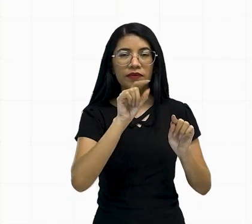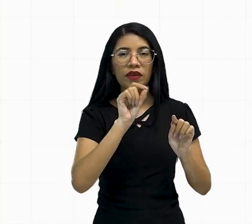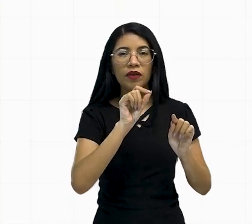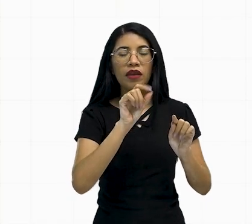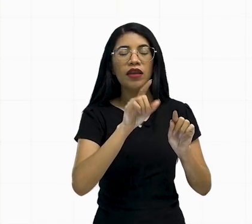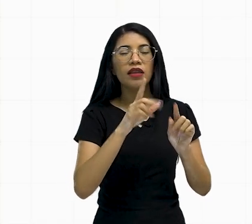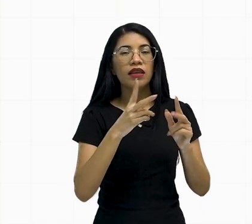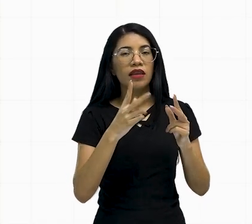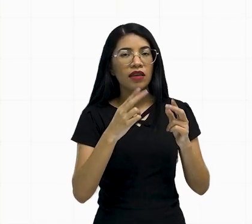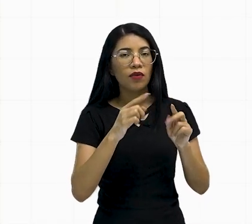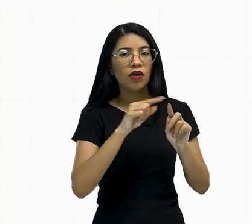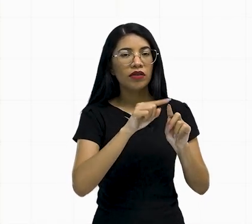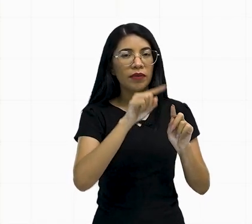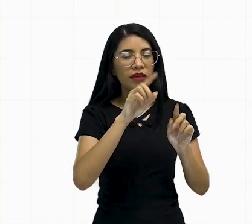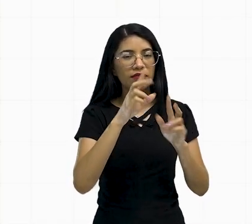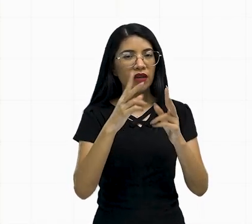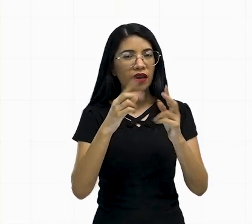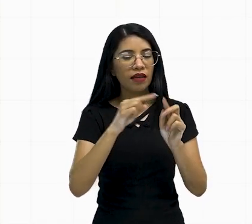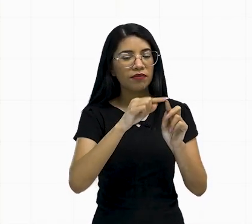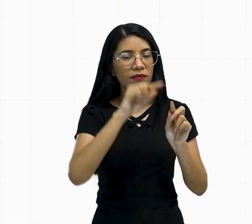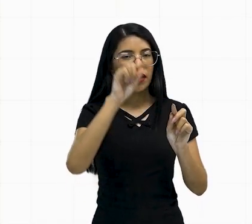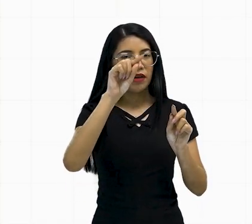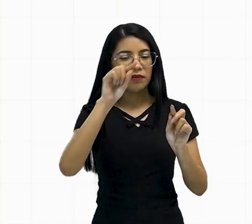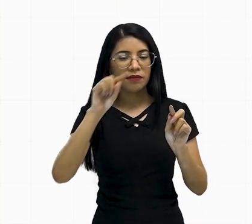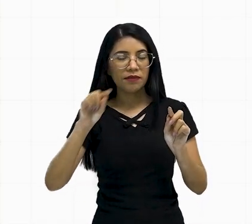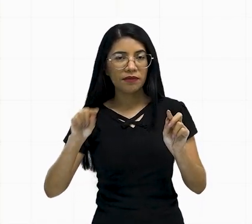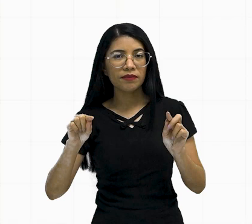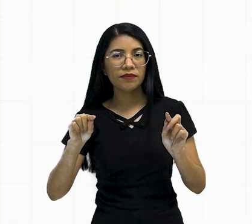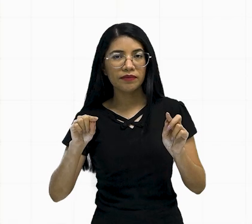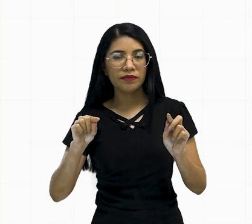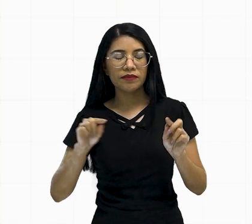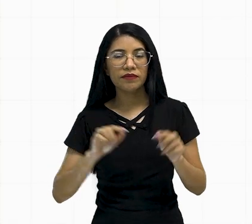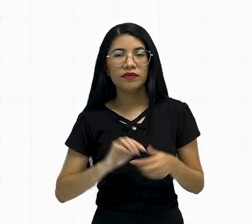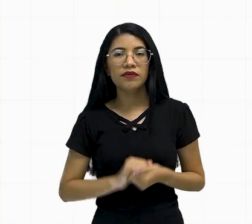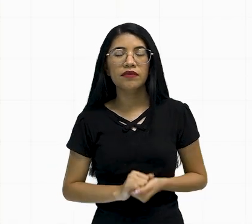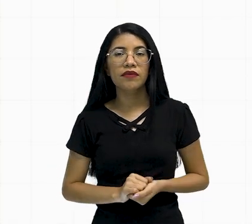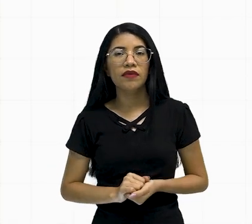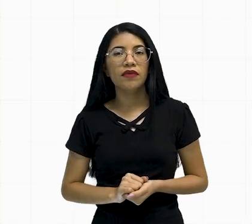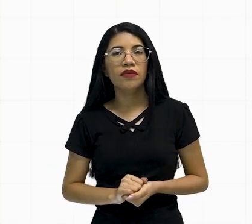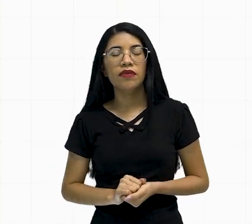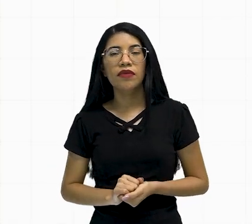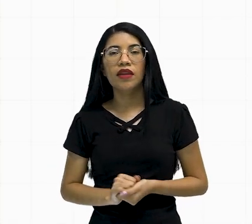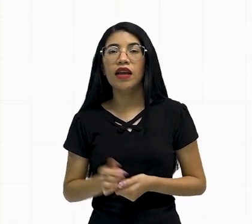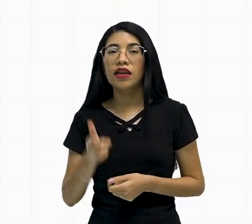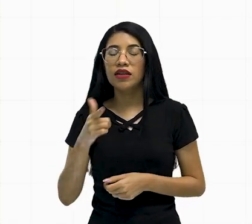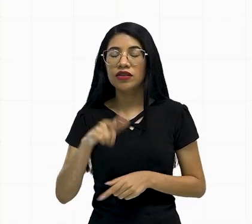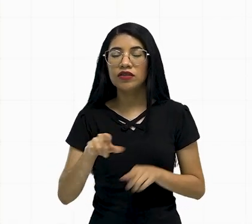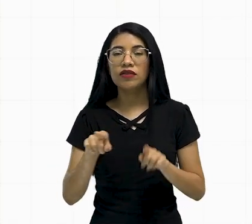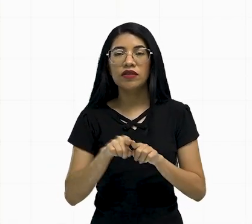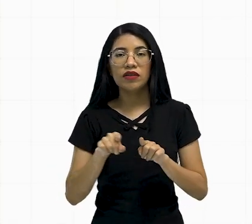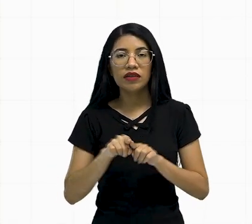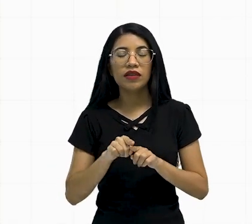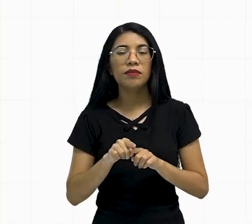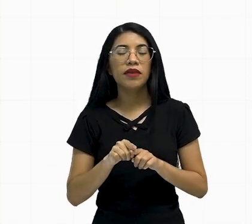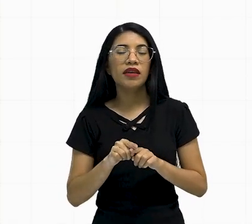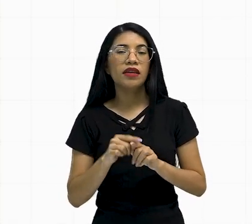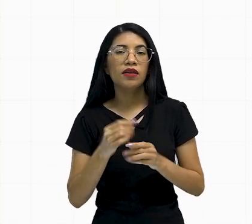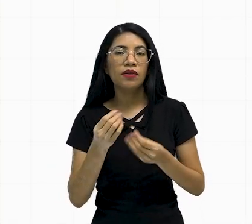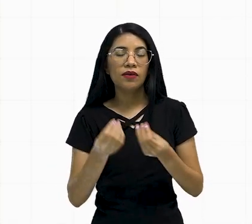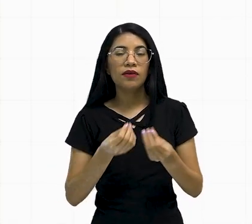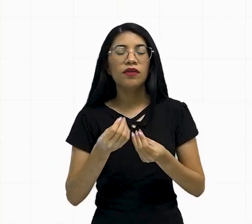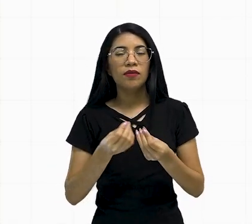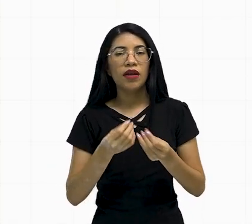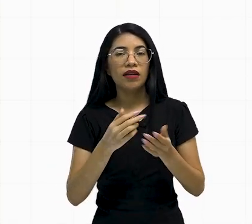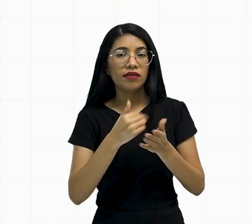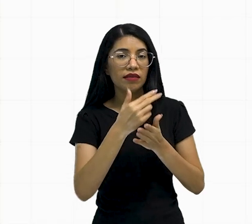sua medida a partir do mesmo ponto marcado inicialmente. Repita o procedimento para transportar